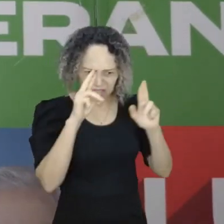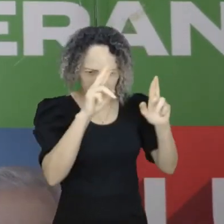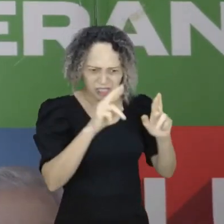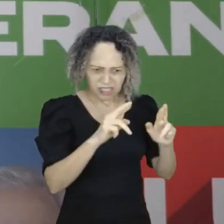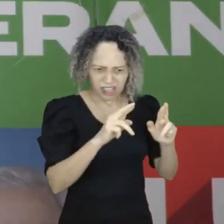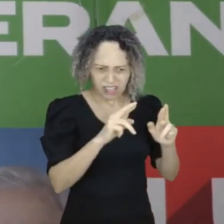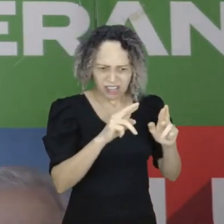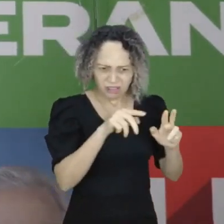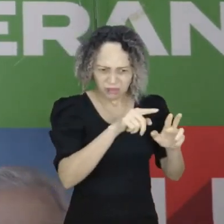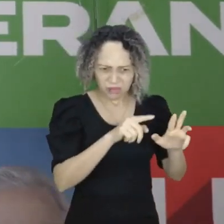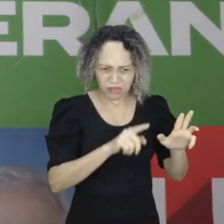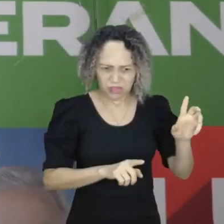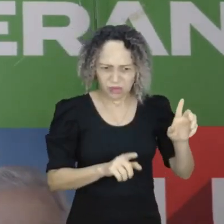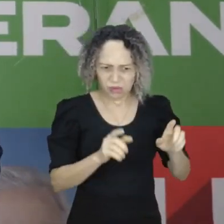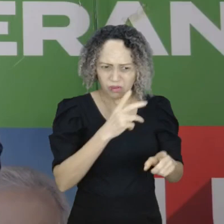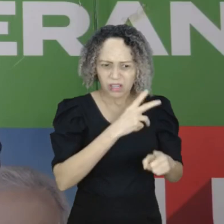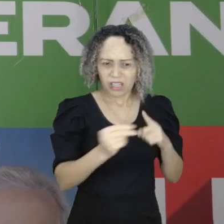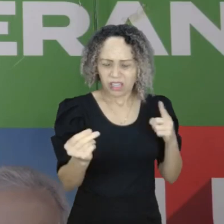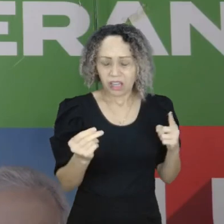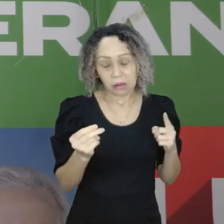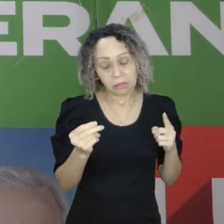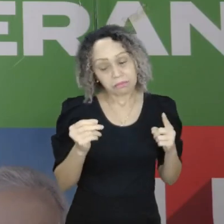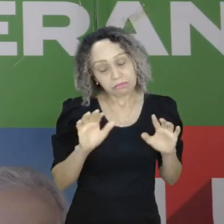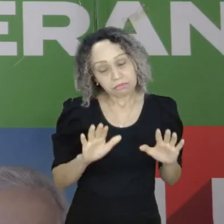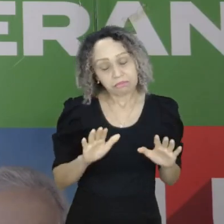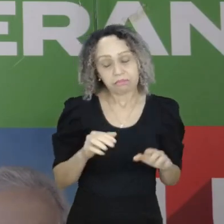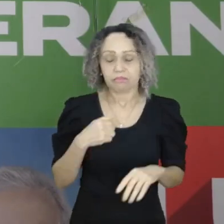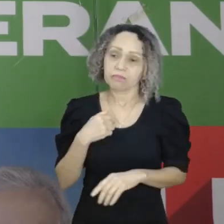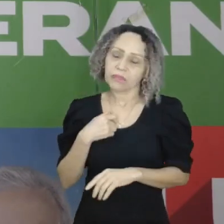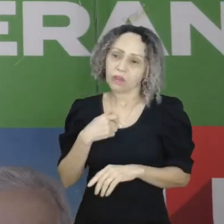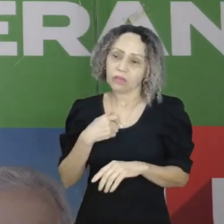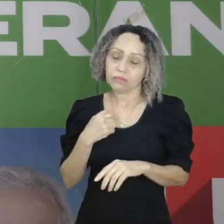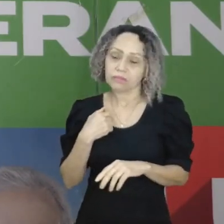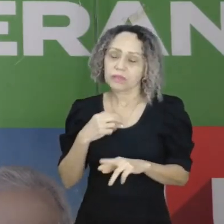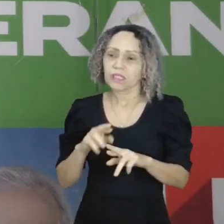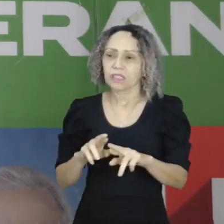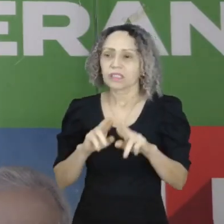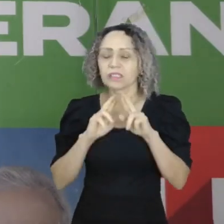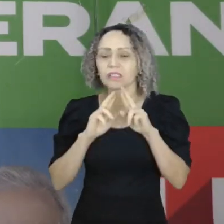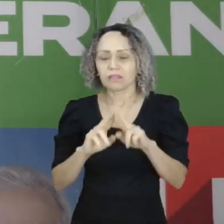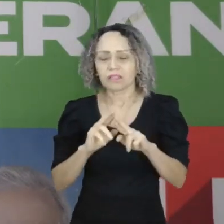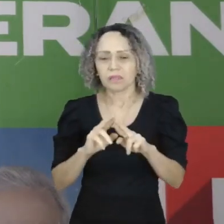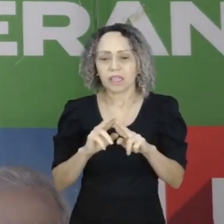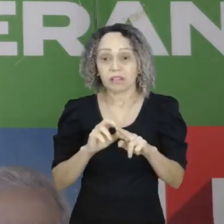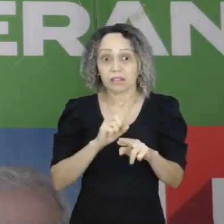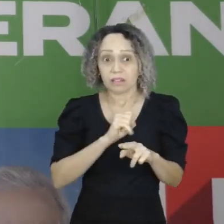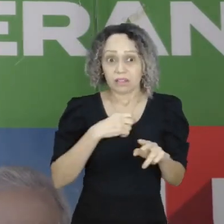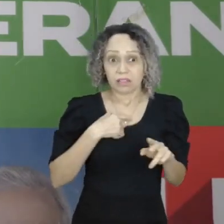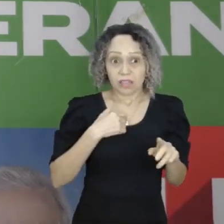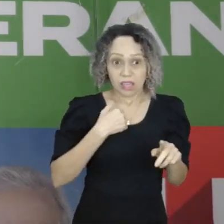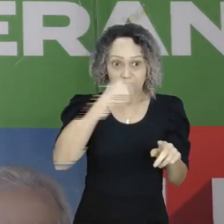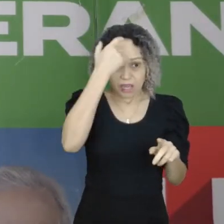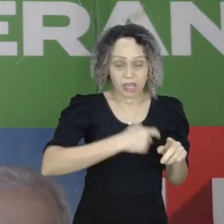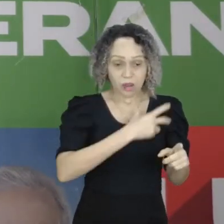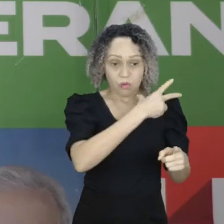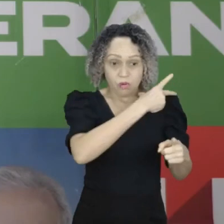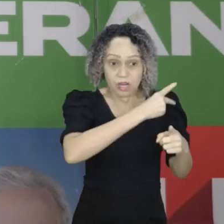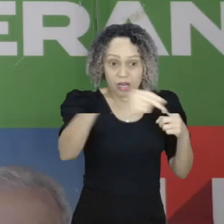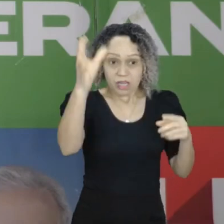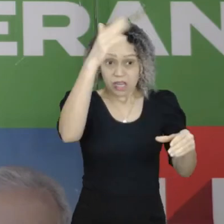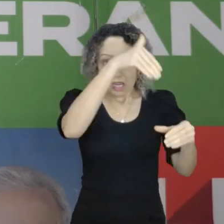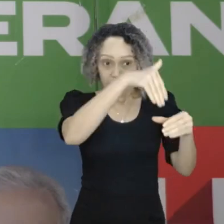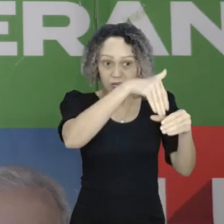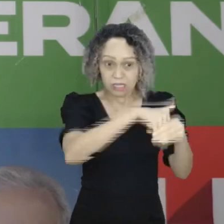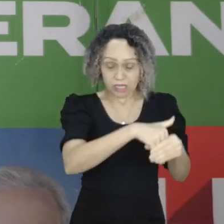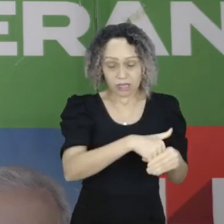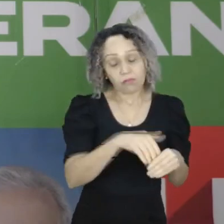eu ganhando as eleições, ele tenha um minuto de sensatez, pega o telefone e me